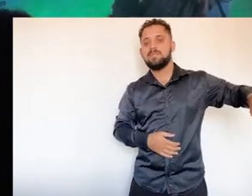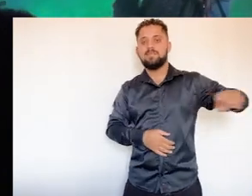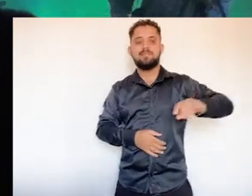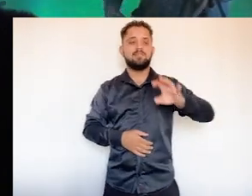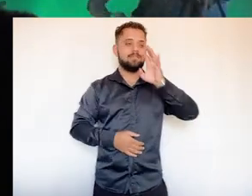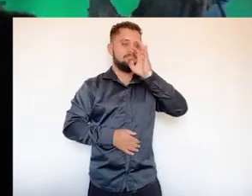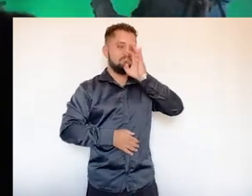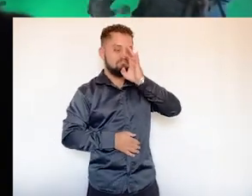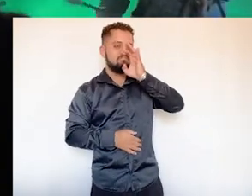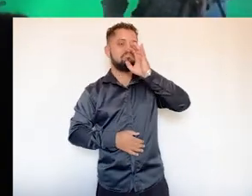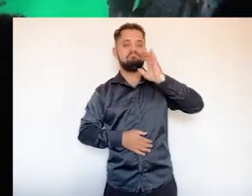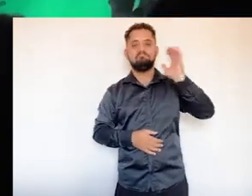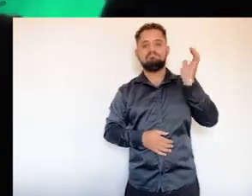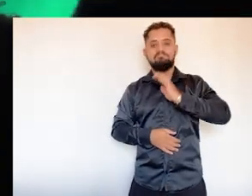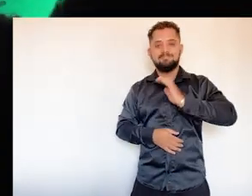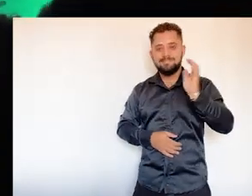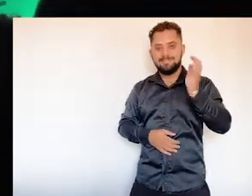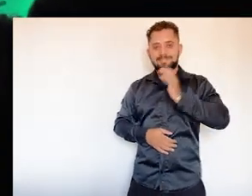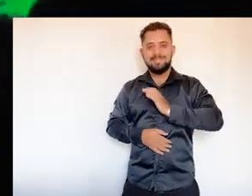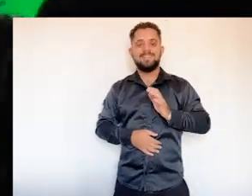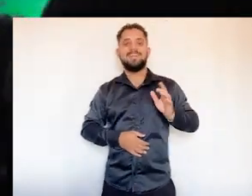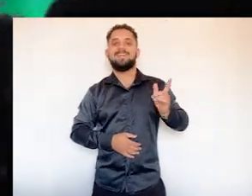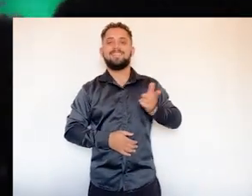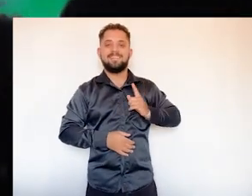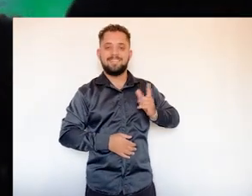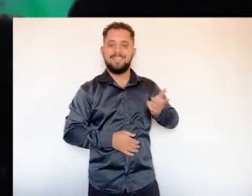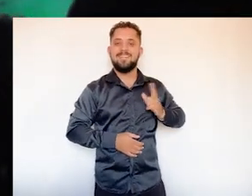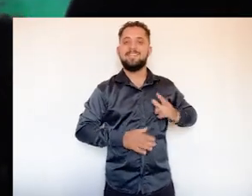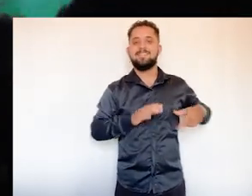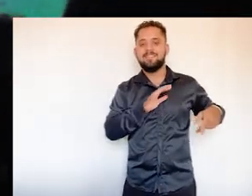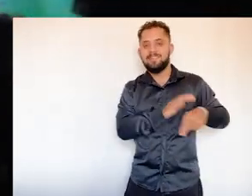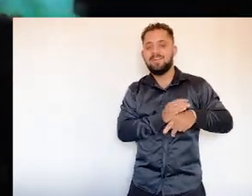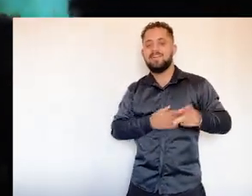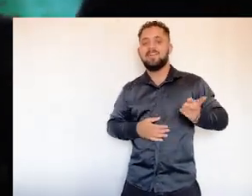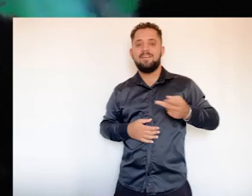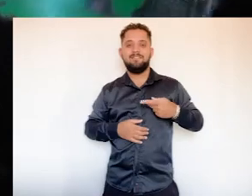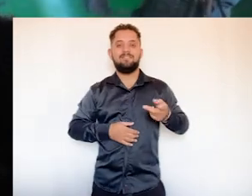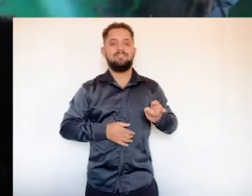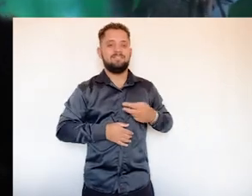pique, mas que beleza esse lugar.